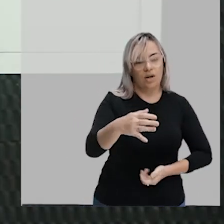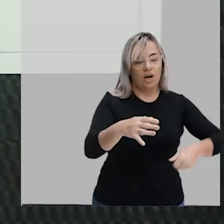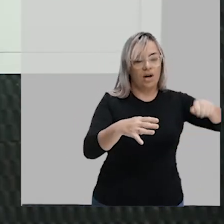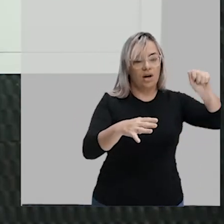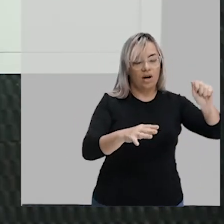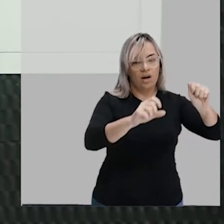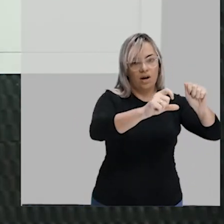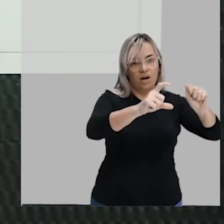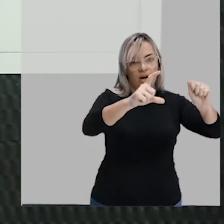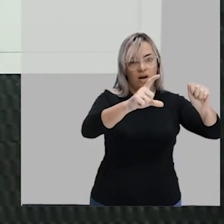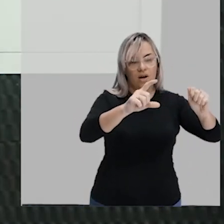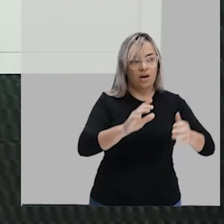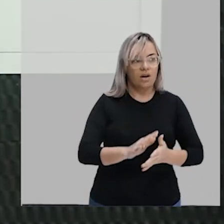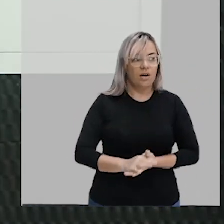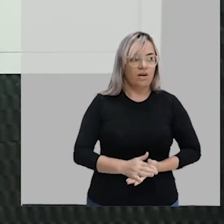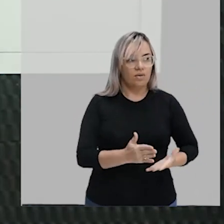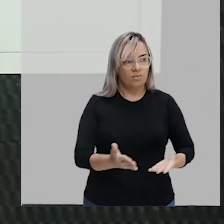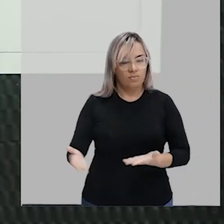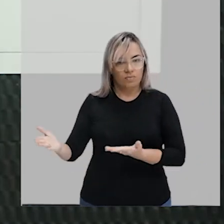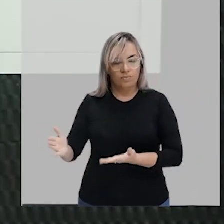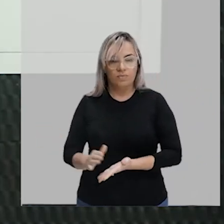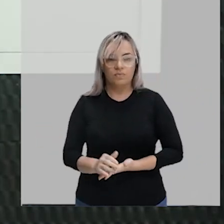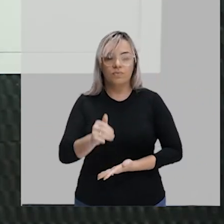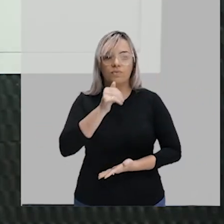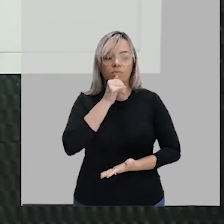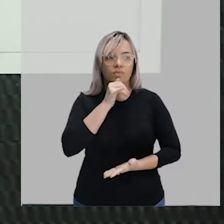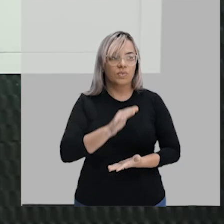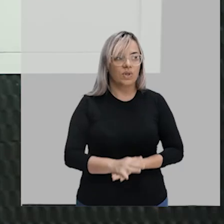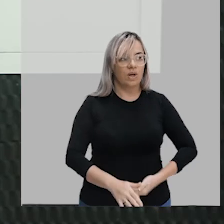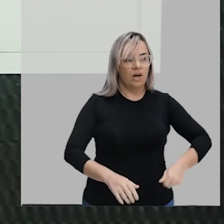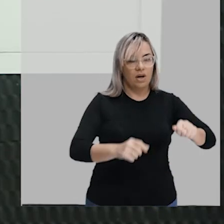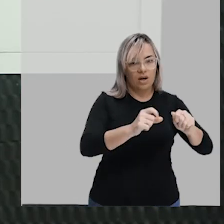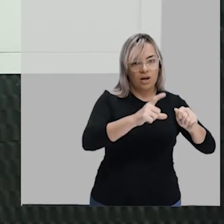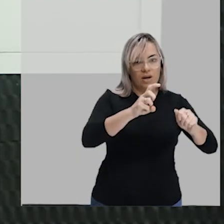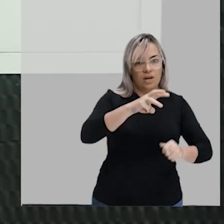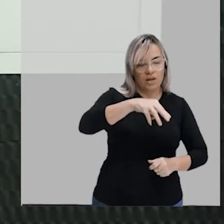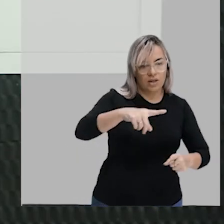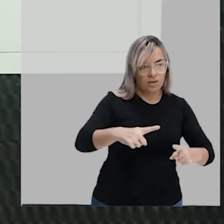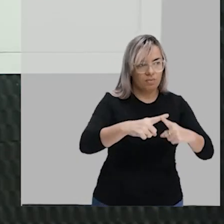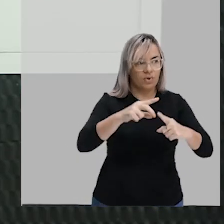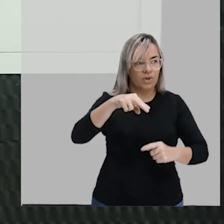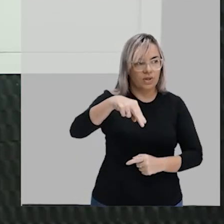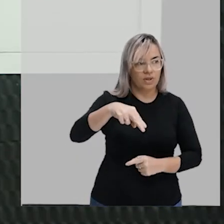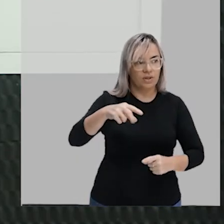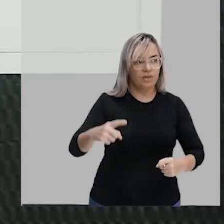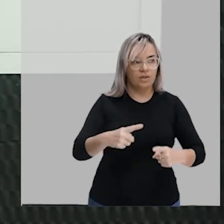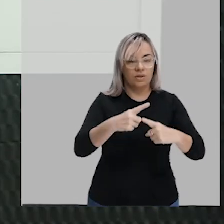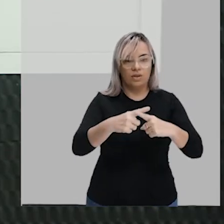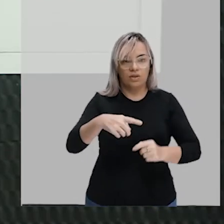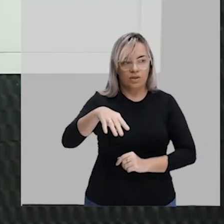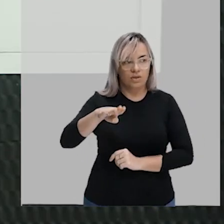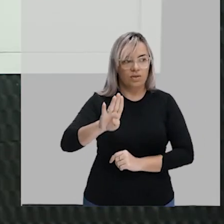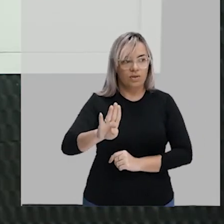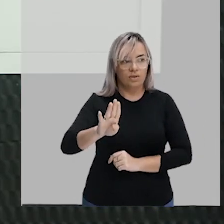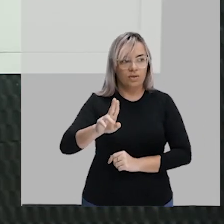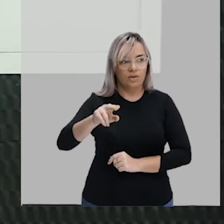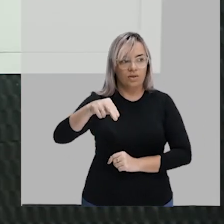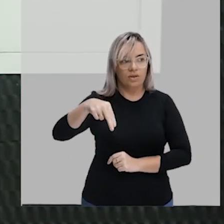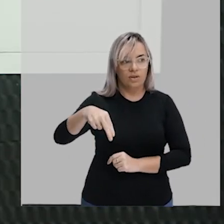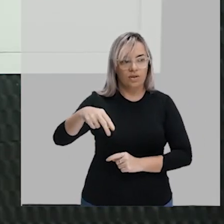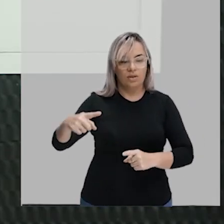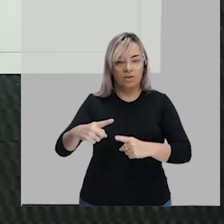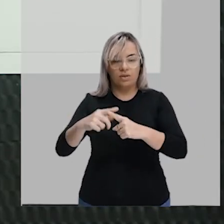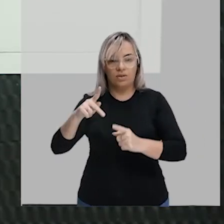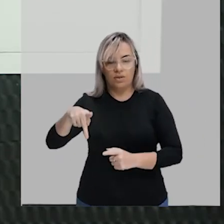B de ordem N por P. Perceba que isso aqui tem que ser igual. Ó. Número de